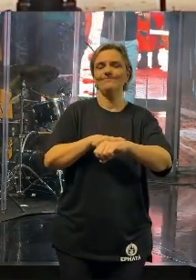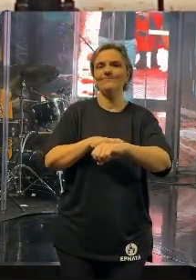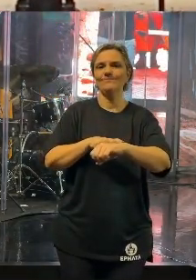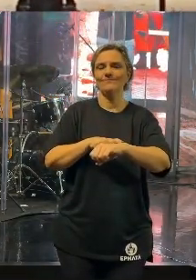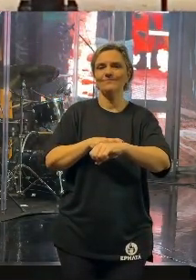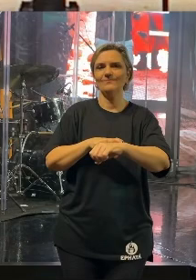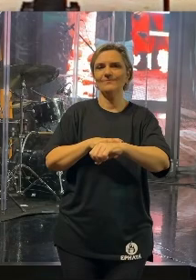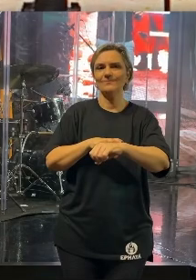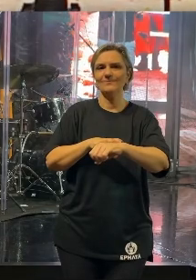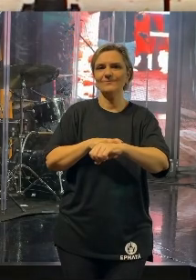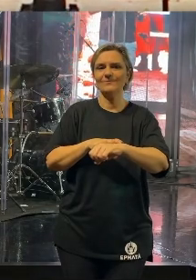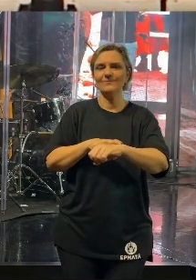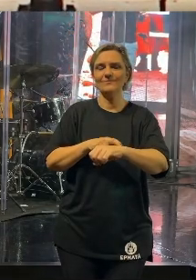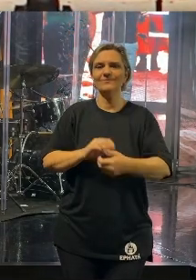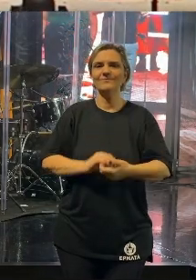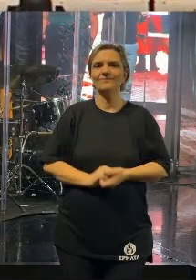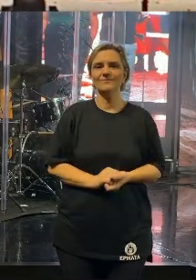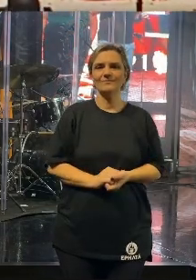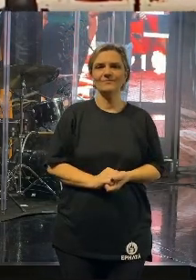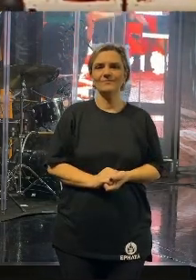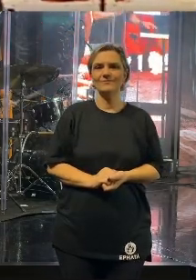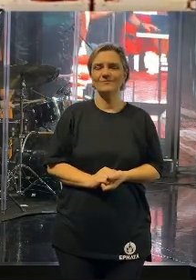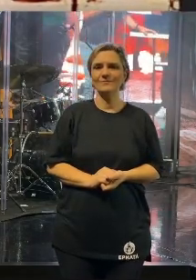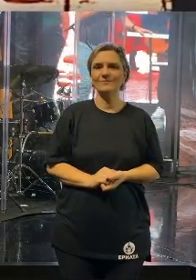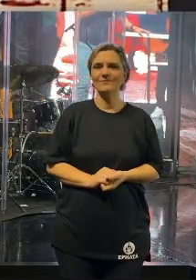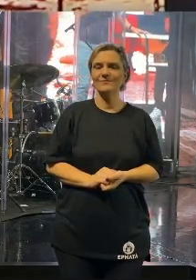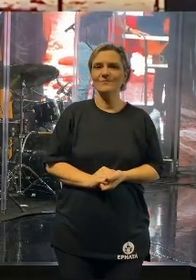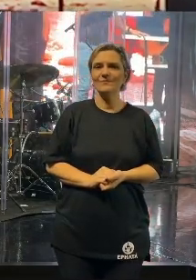Ai, Jesus, mudou o clima, percebeu? Ficou mais tenso.